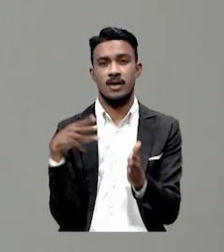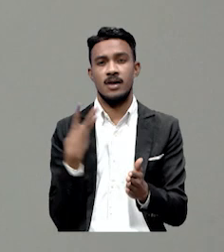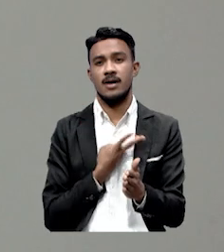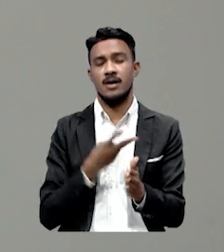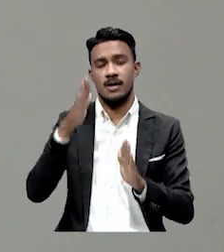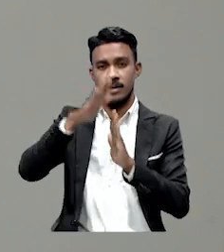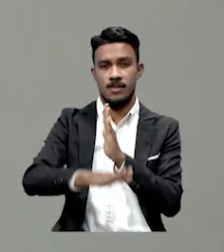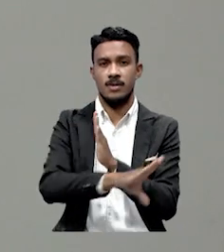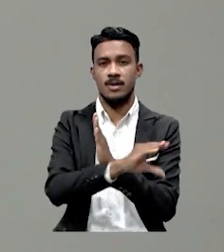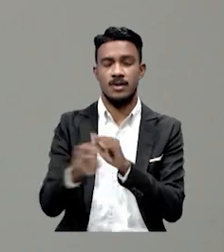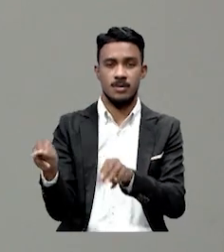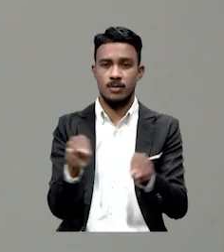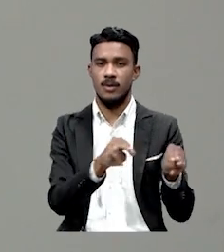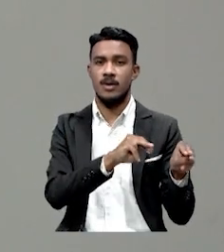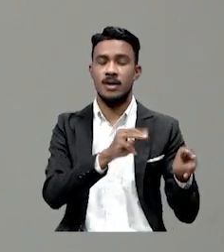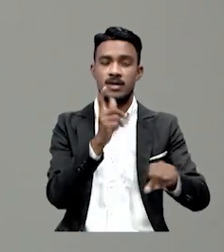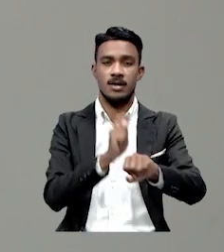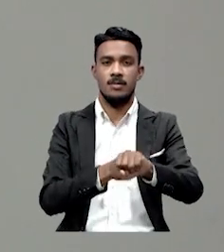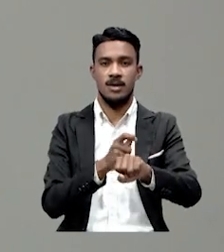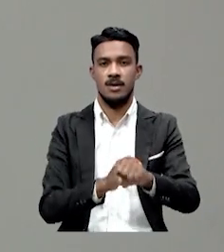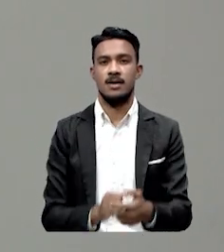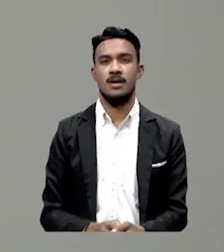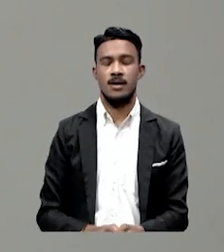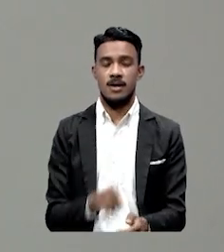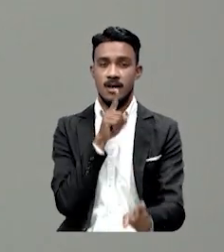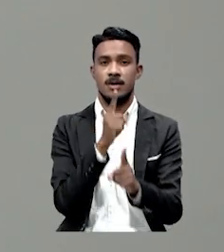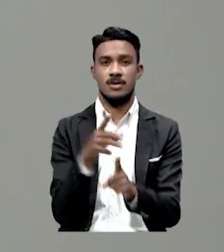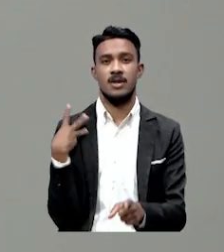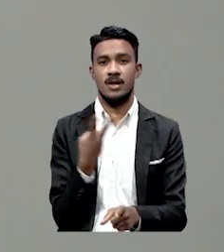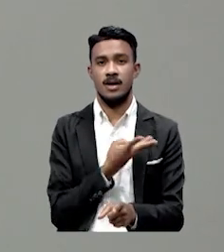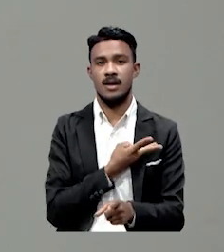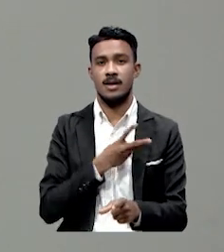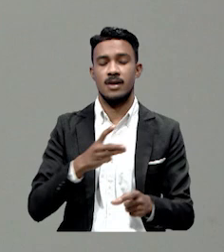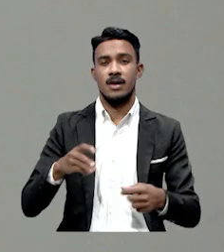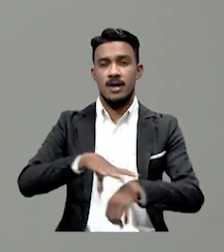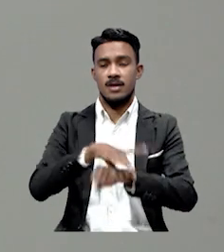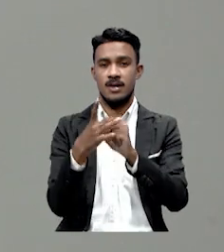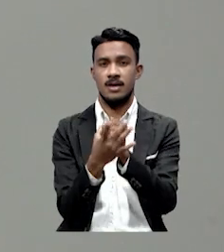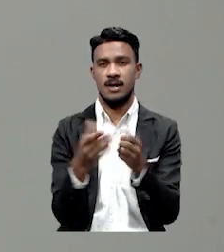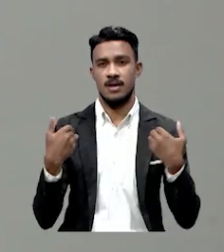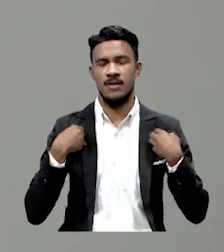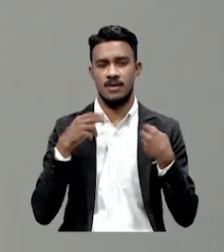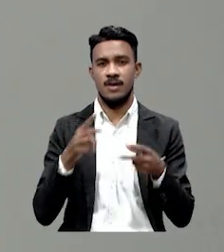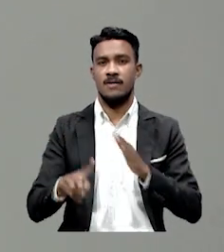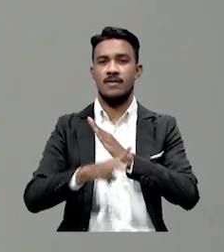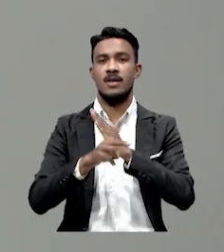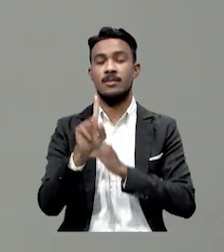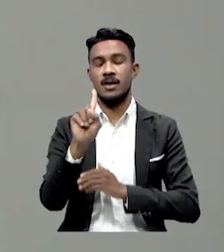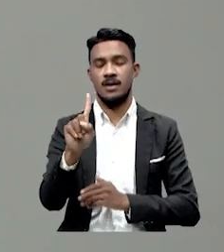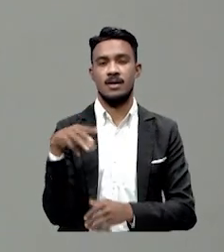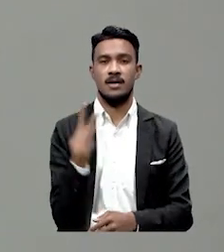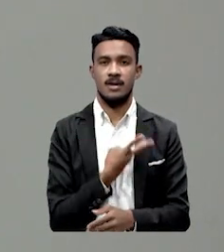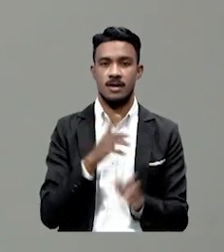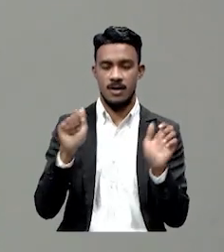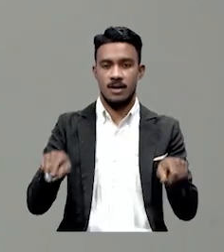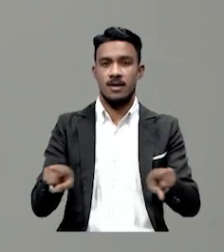a consequência da mudança climática. Teve a junho e tem o planeta Terra da Nessa e a Nessaia são vítimas. A nação se